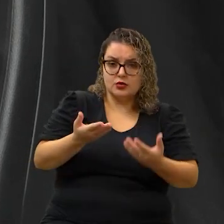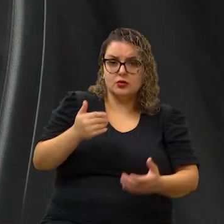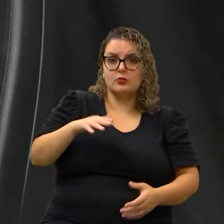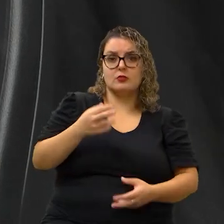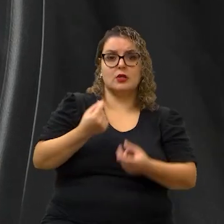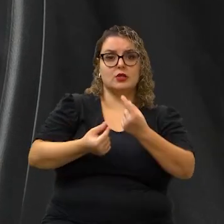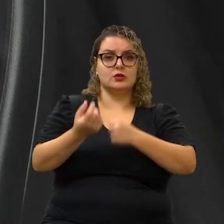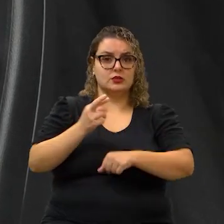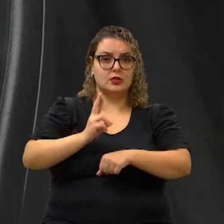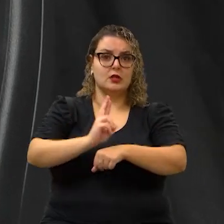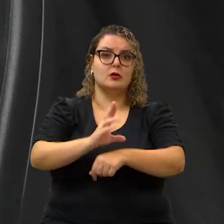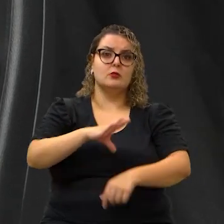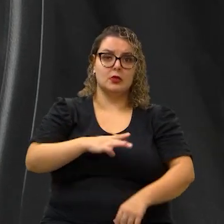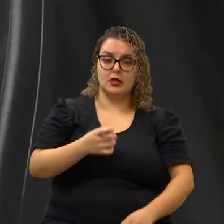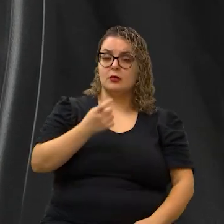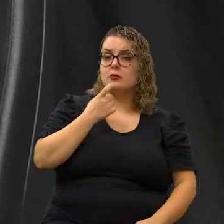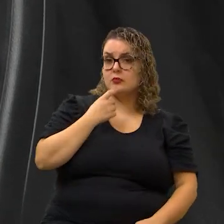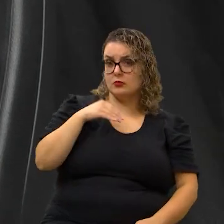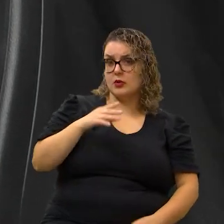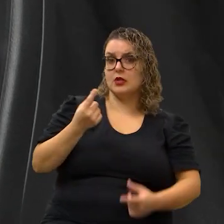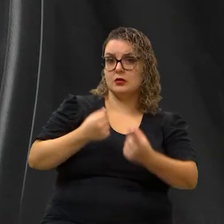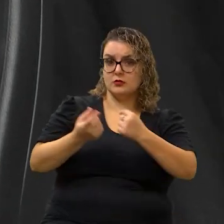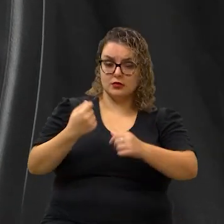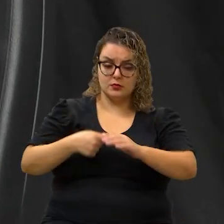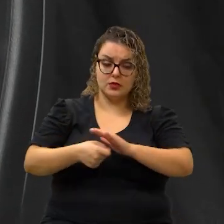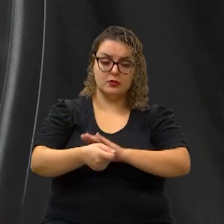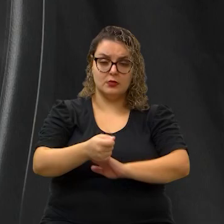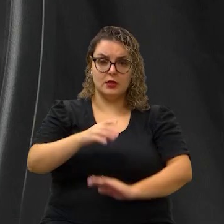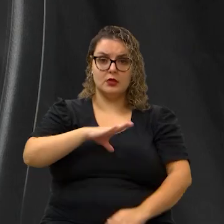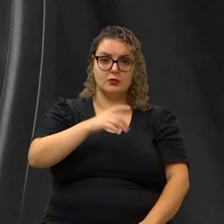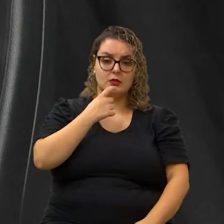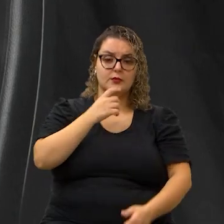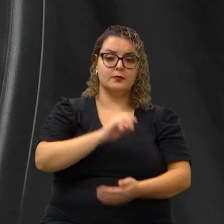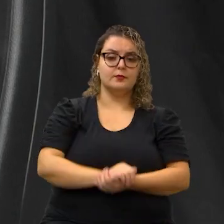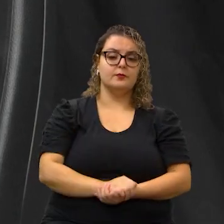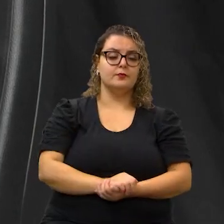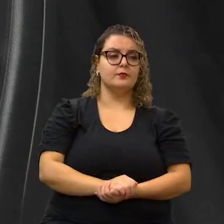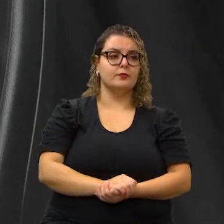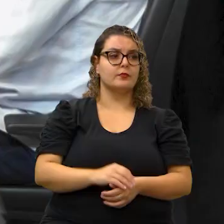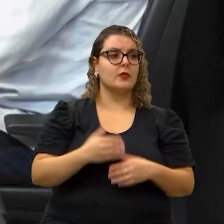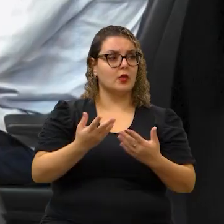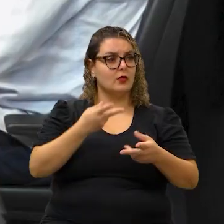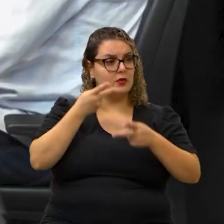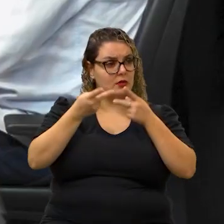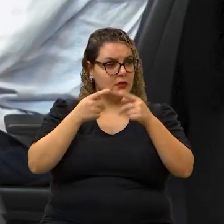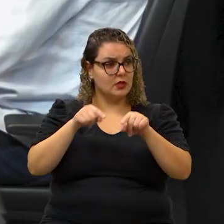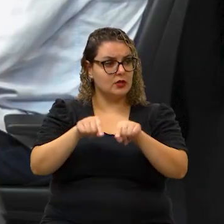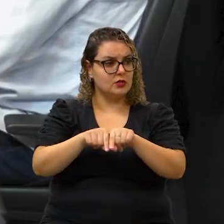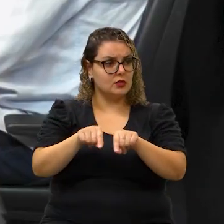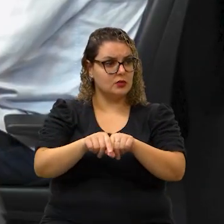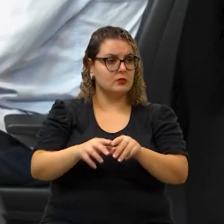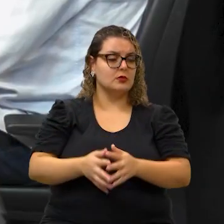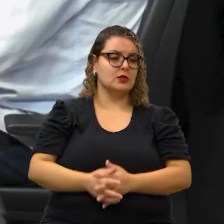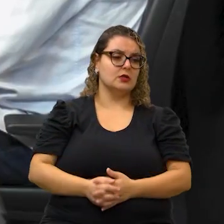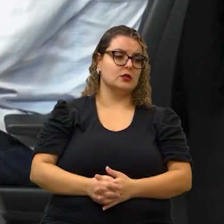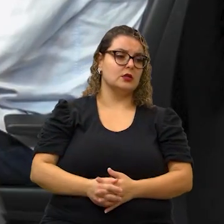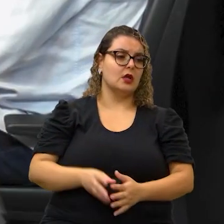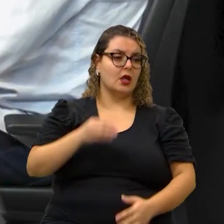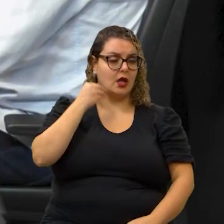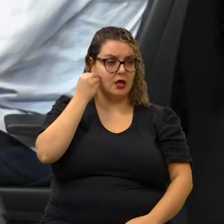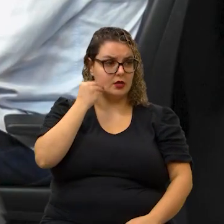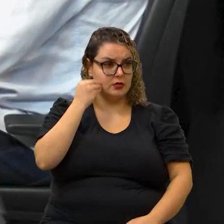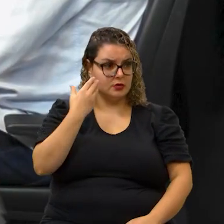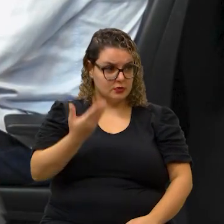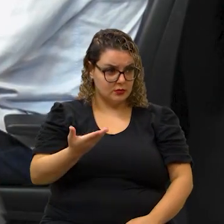elas para trazer mais recursos para Campinas, né? Mais investimentos para Campinas. Sim, você comentou, inclusive,